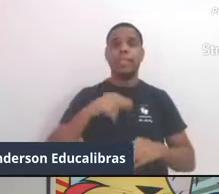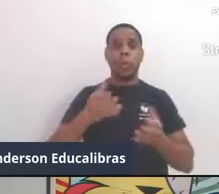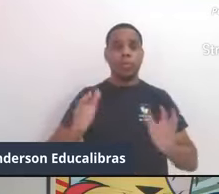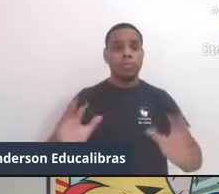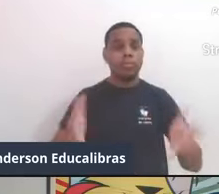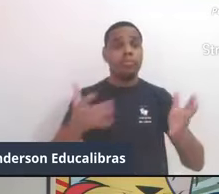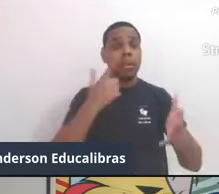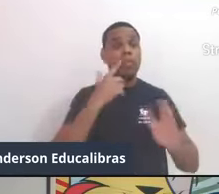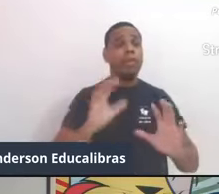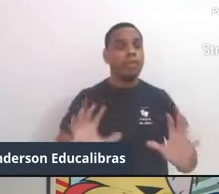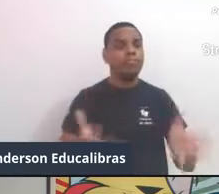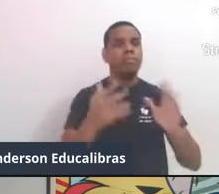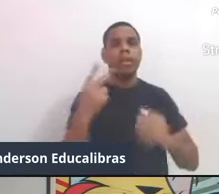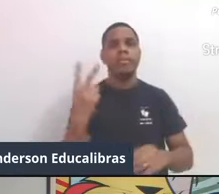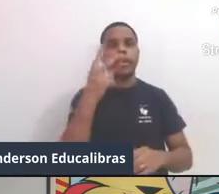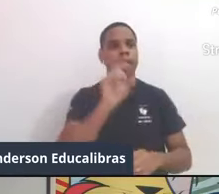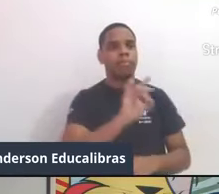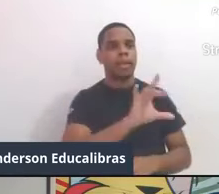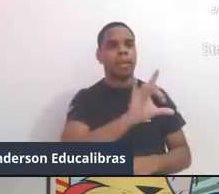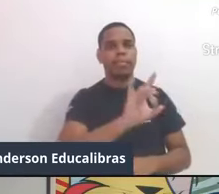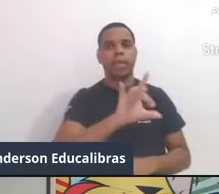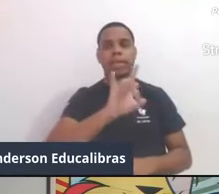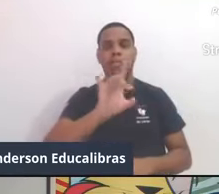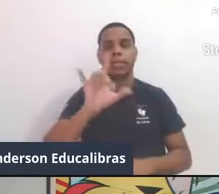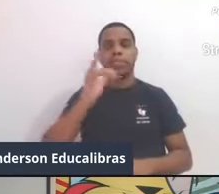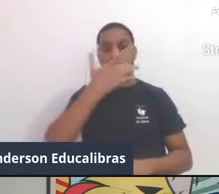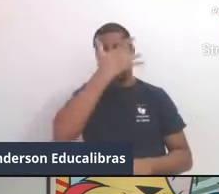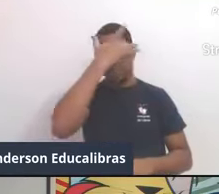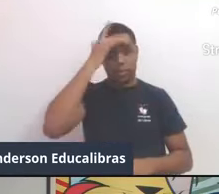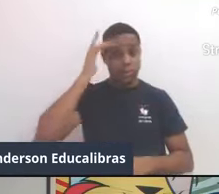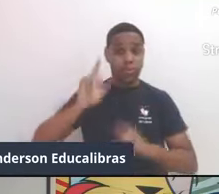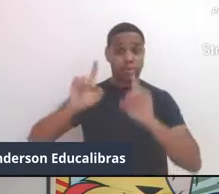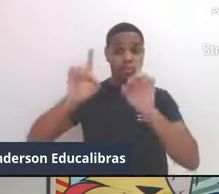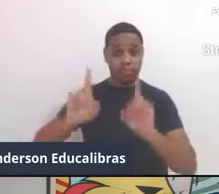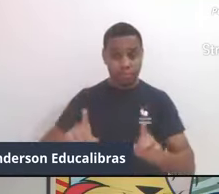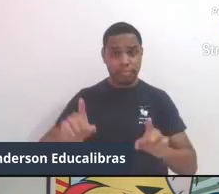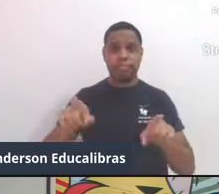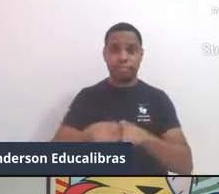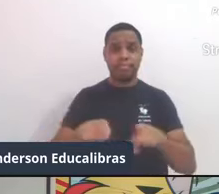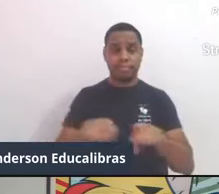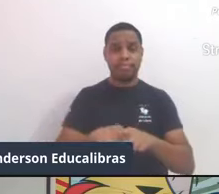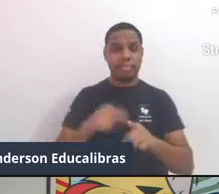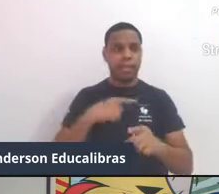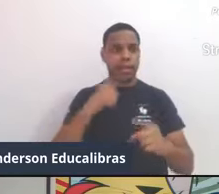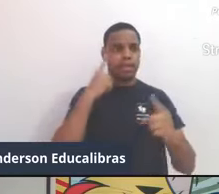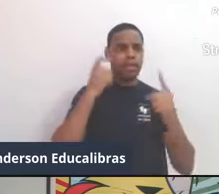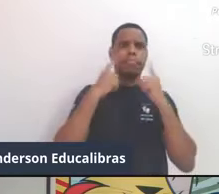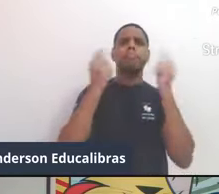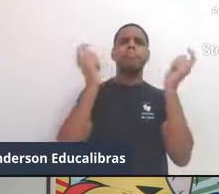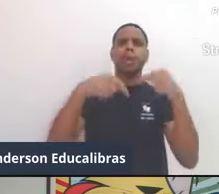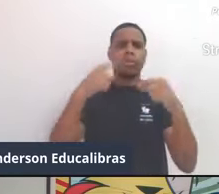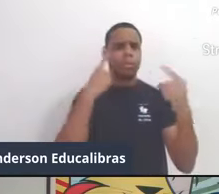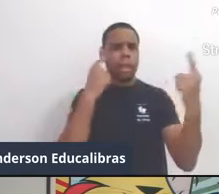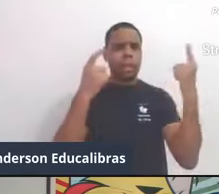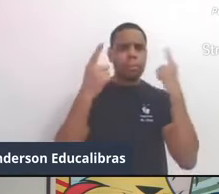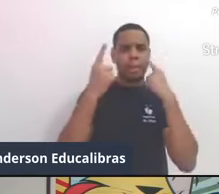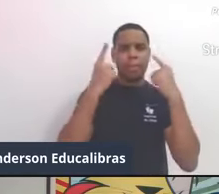se valoriza aqueles que, com deficiência, são também criadores, são pessoas que vão se